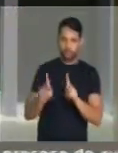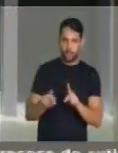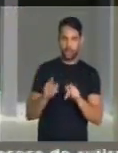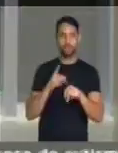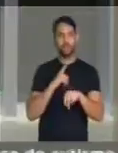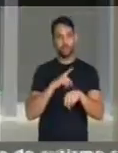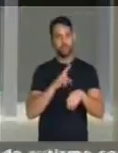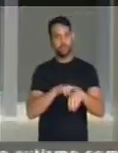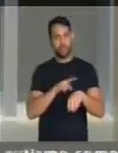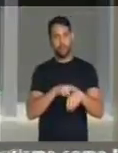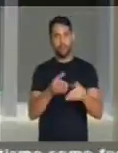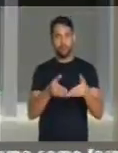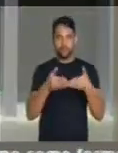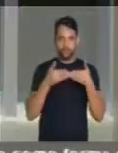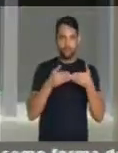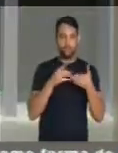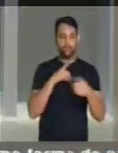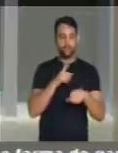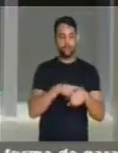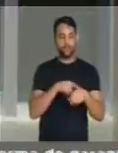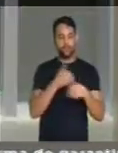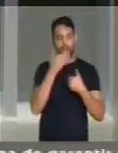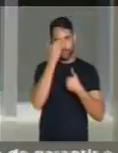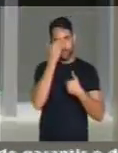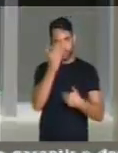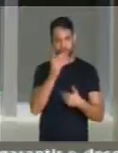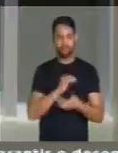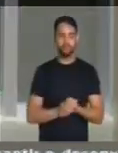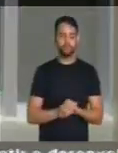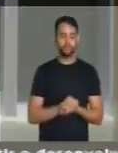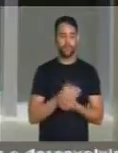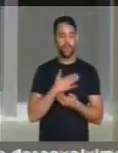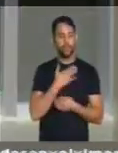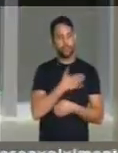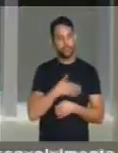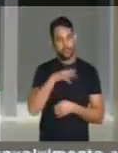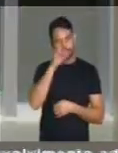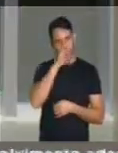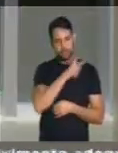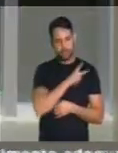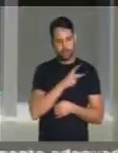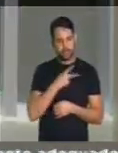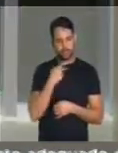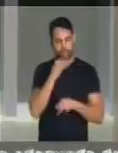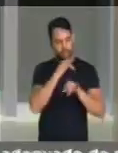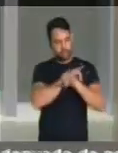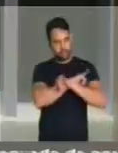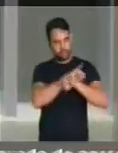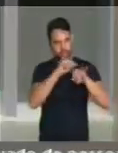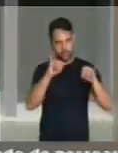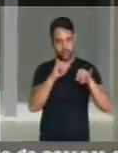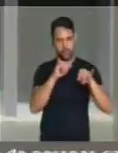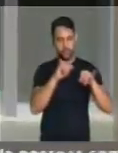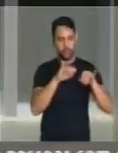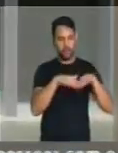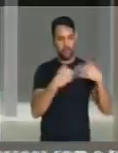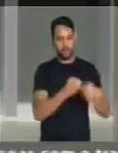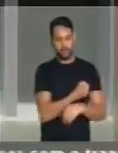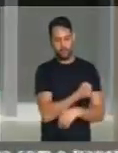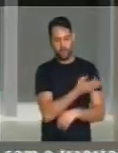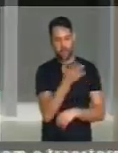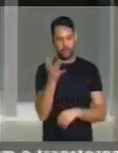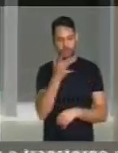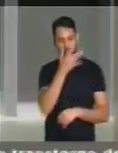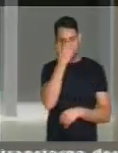existe um tempo para pedir e um tempo para agradecer. Eu gostaria, senhor presidente, de me dirigir aos